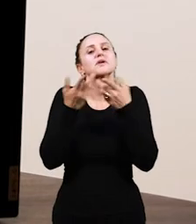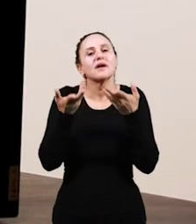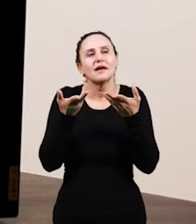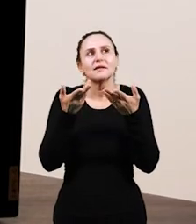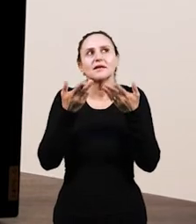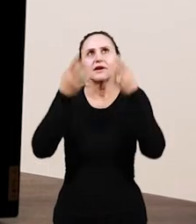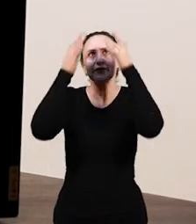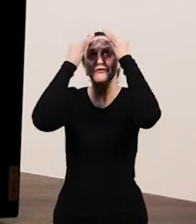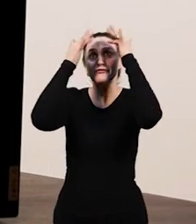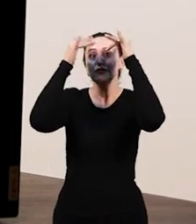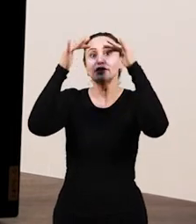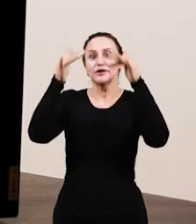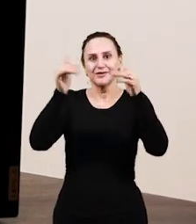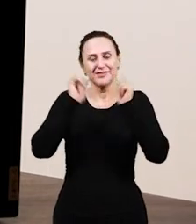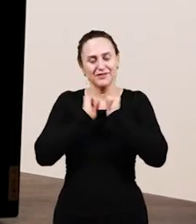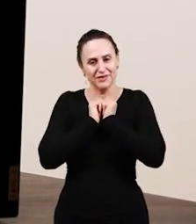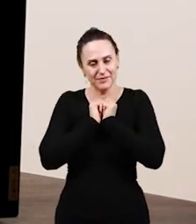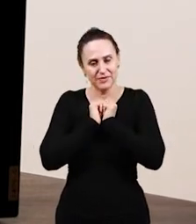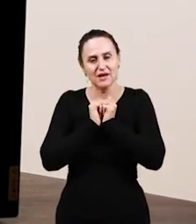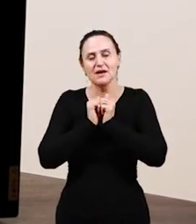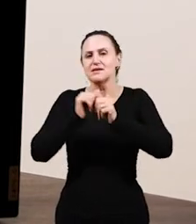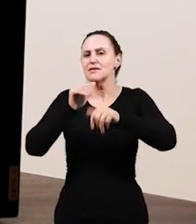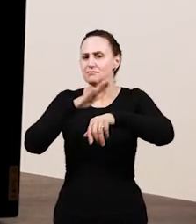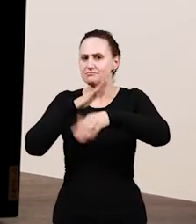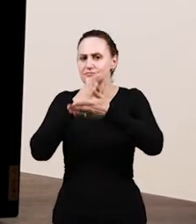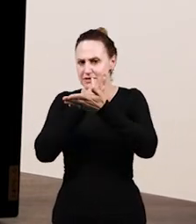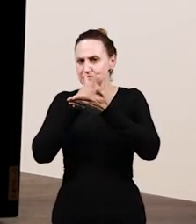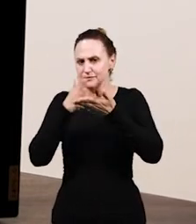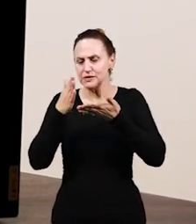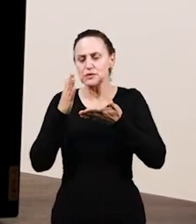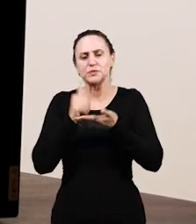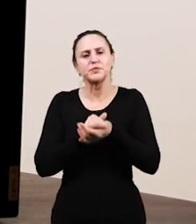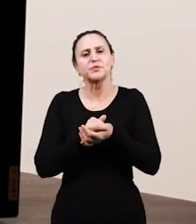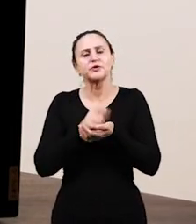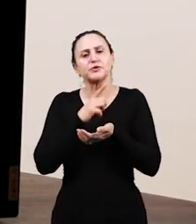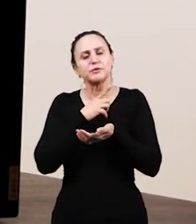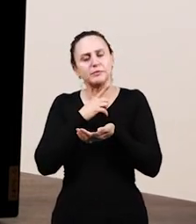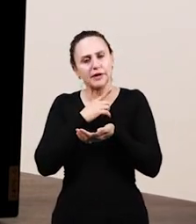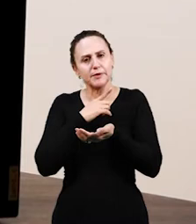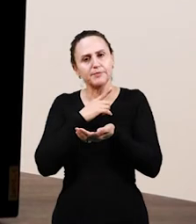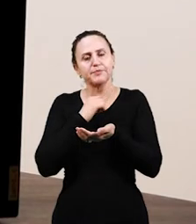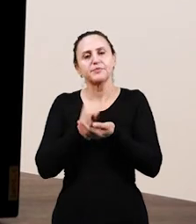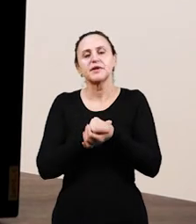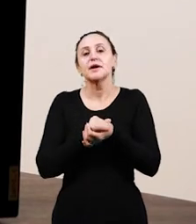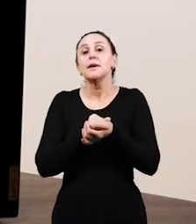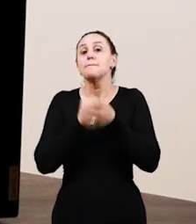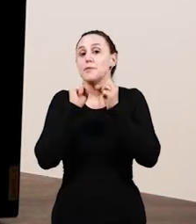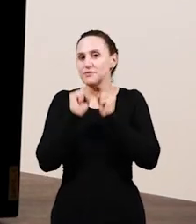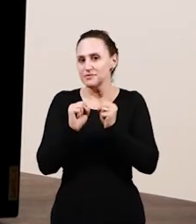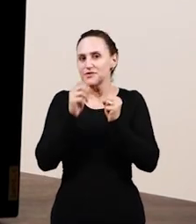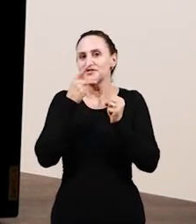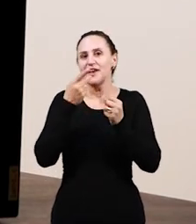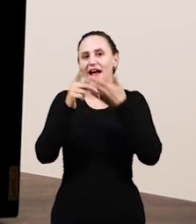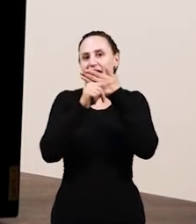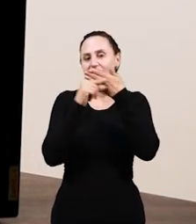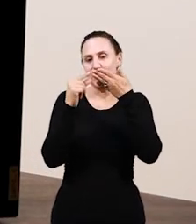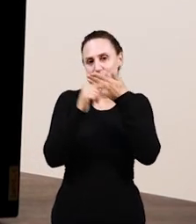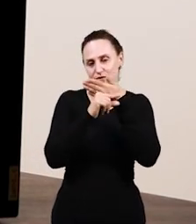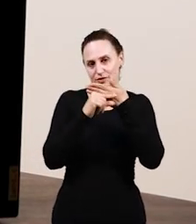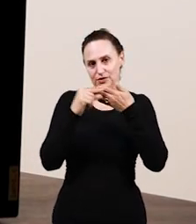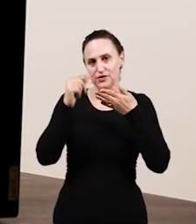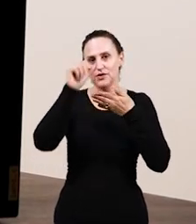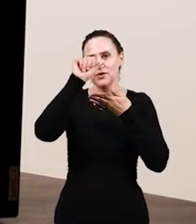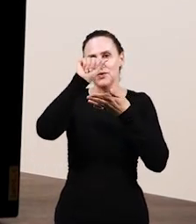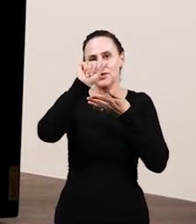filosófica nesse período além do patrão a gente pode também é a falar do Aristóteles que foi o